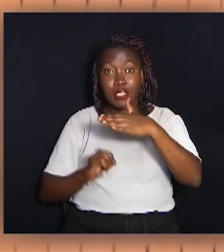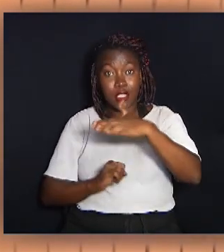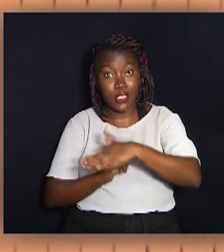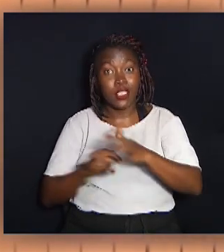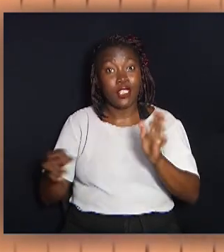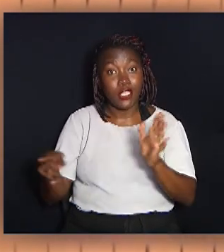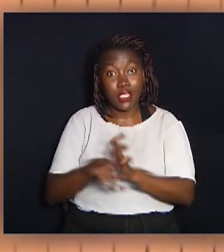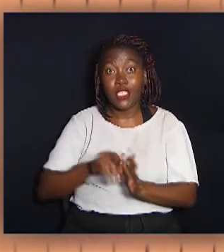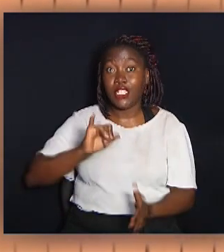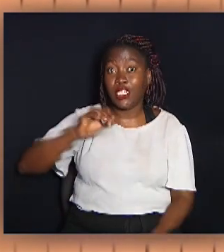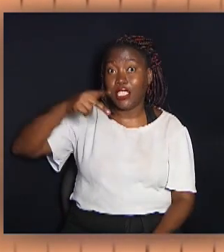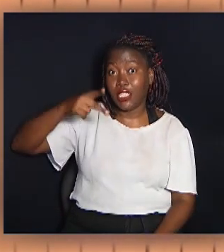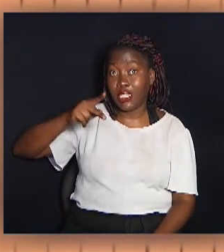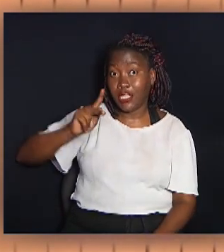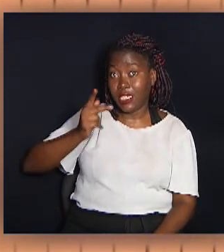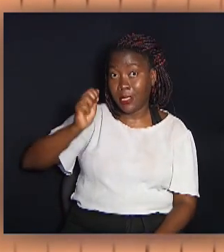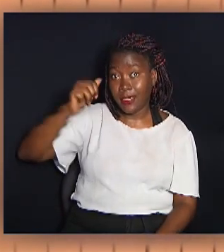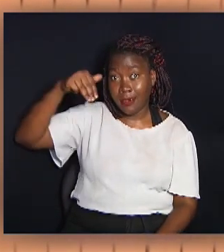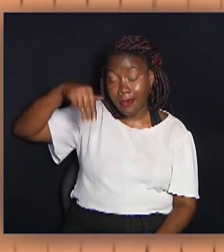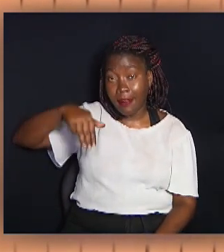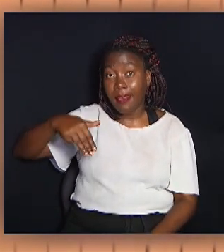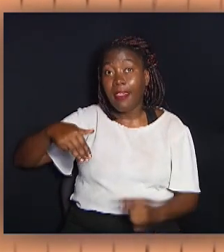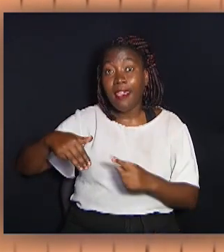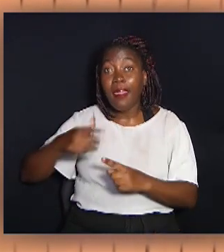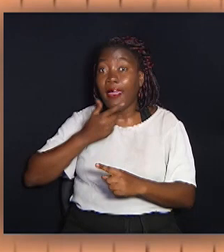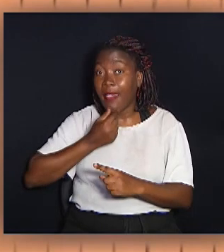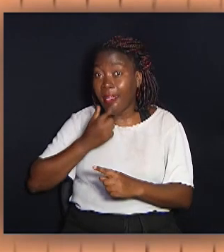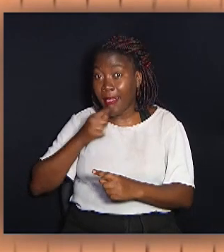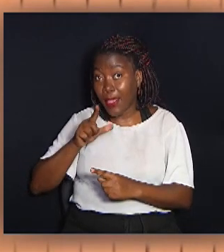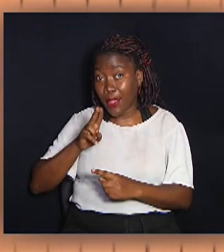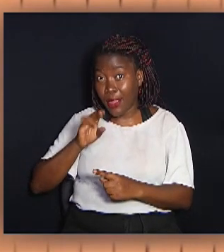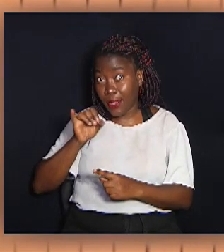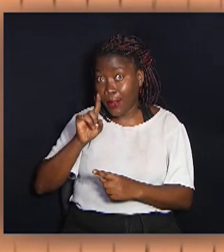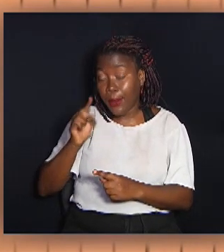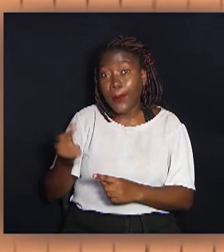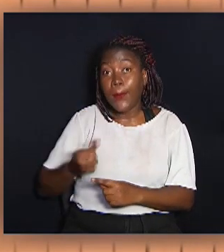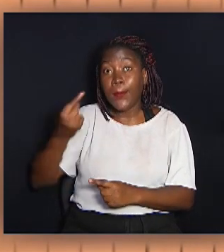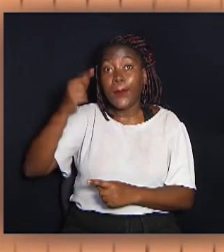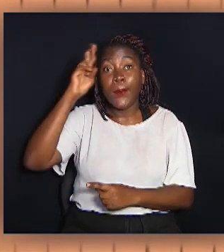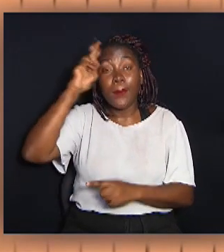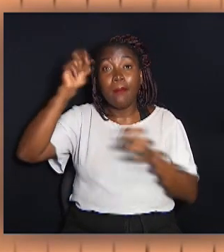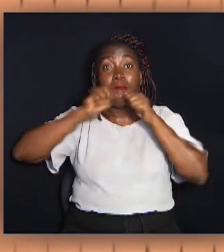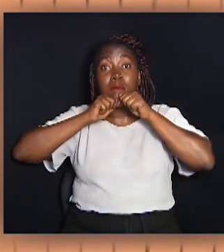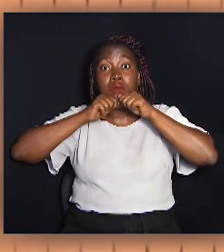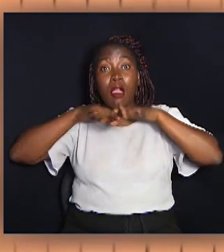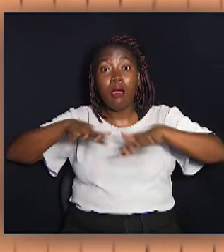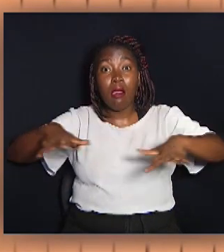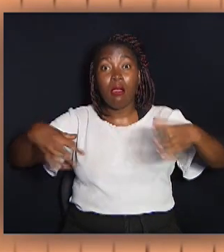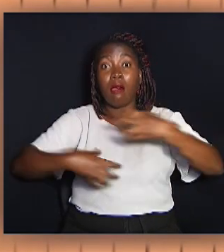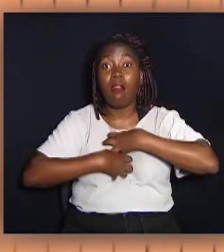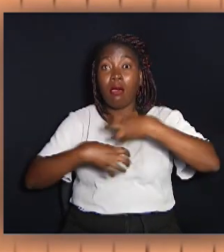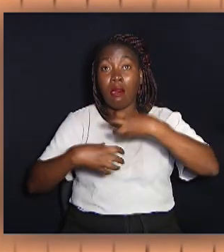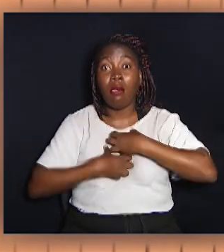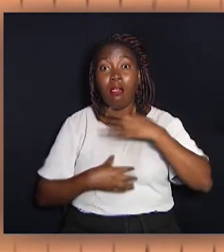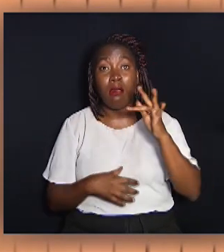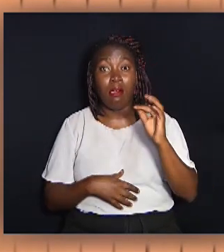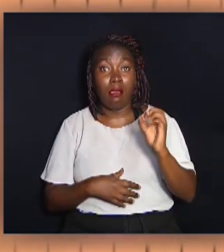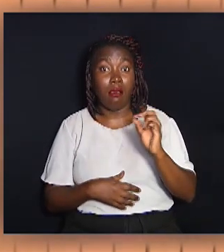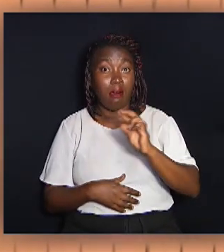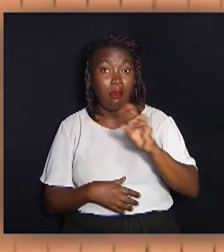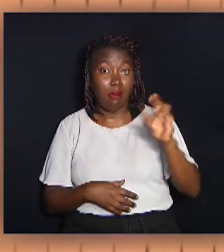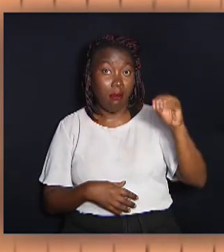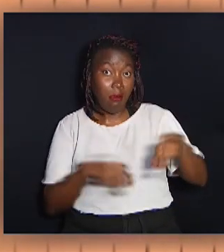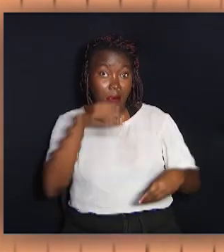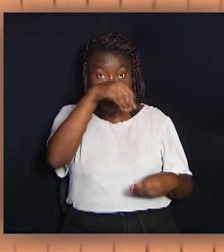IPAM. Luiz Gonzaga foi o primeiro responsável pela propagação dos ritmos nordestinos que compõem o forró, entre eles